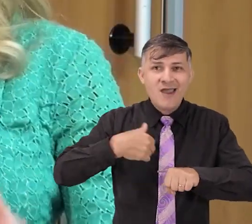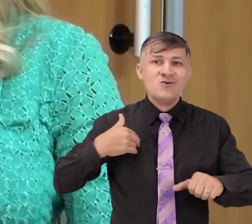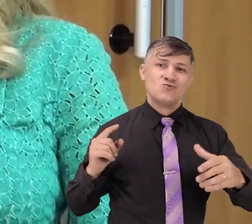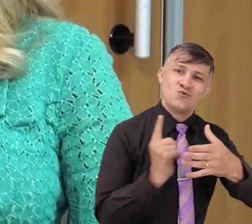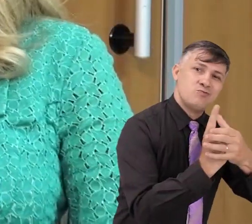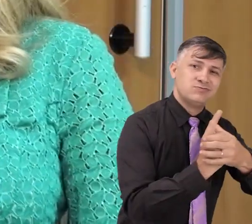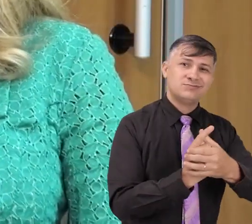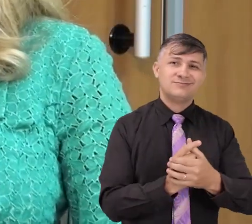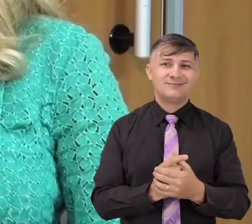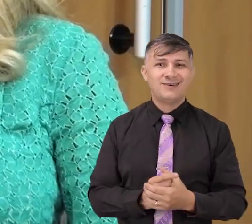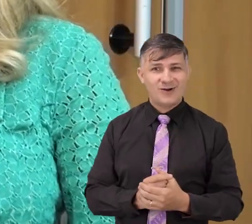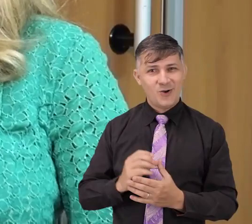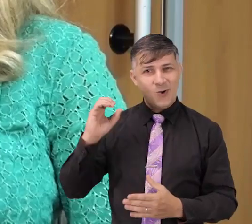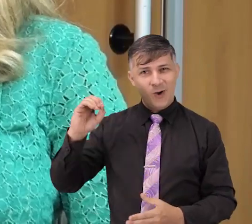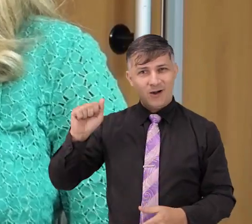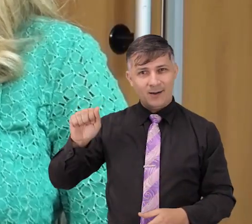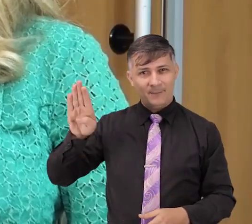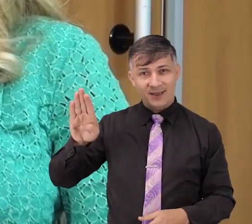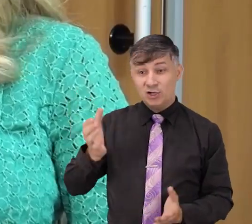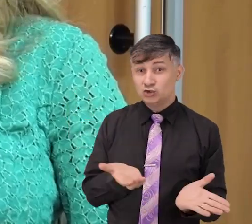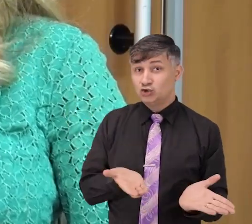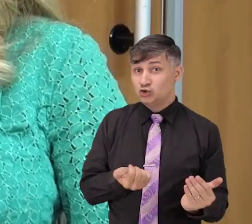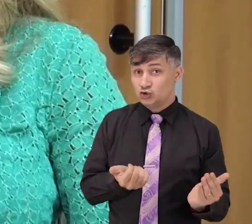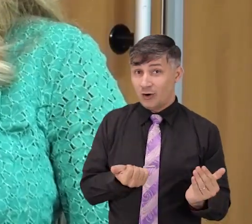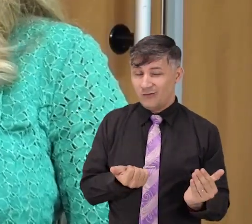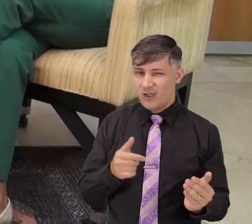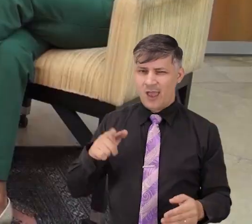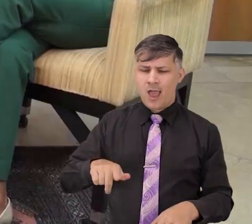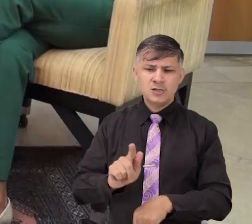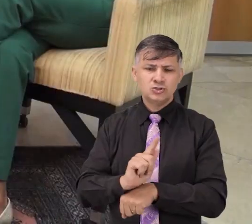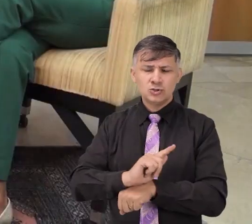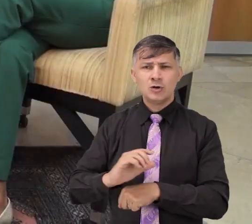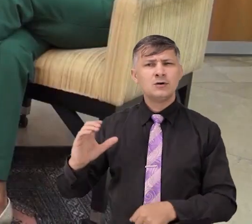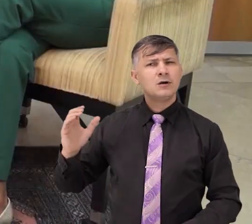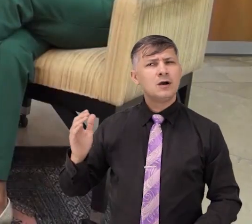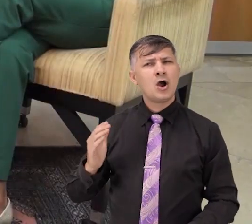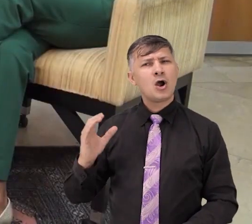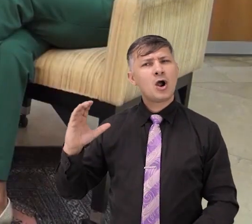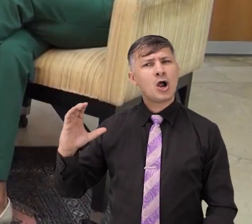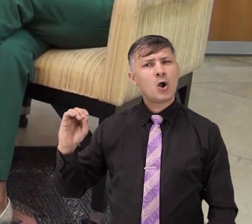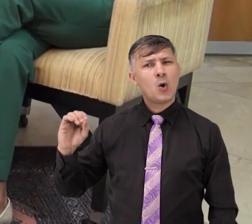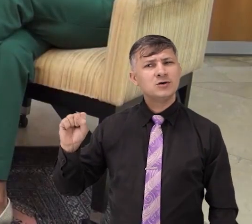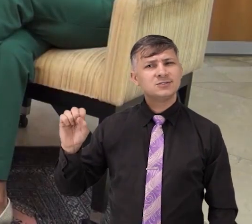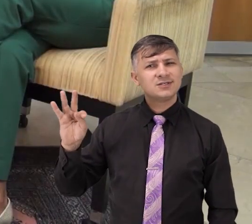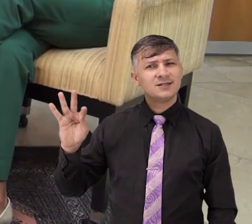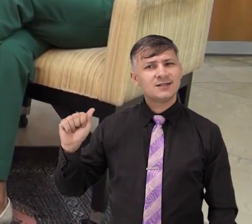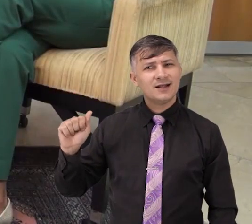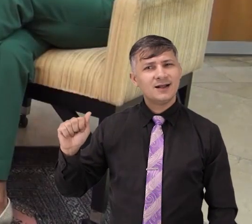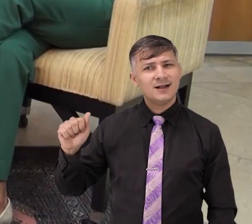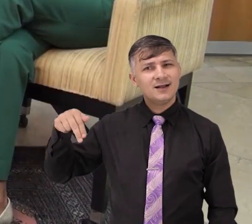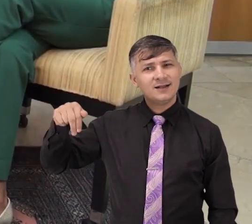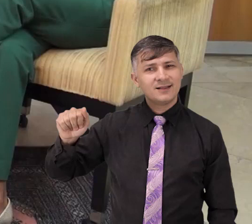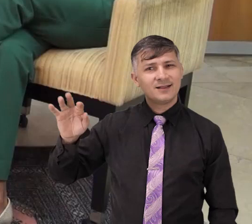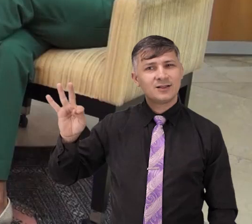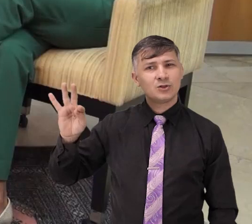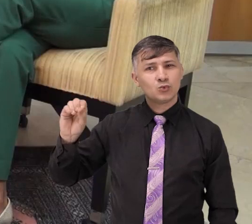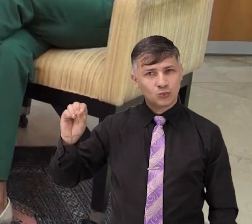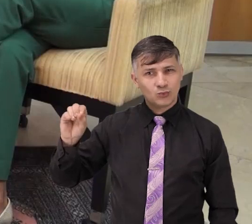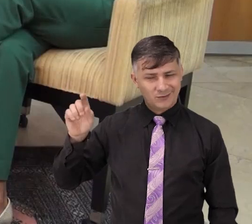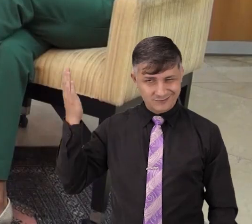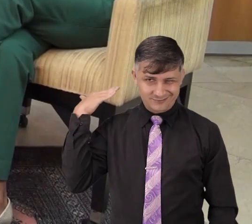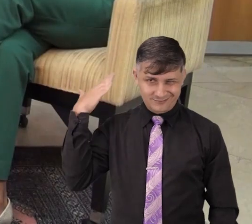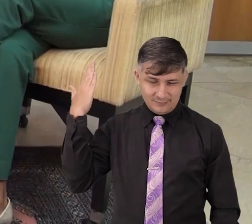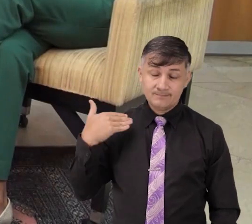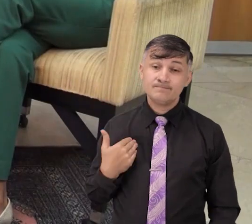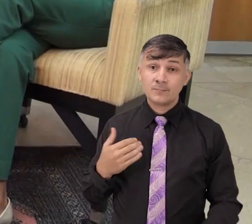OAB jovem, foi criada na gestão do Costa Neto, Francisco Costa Neto. E aí tinha